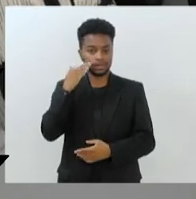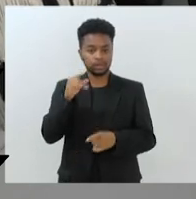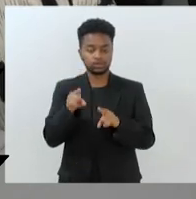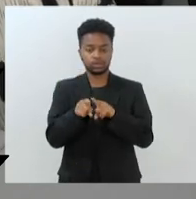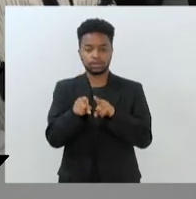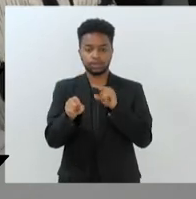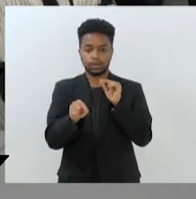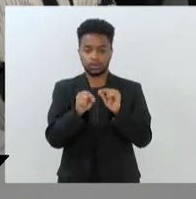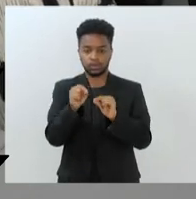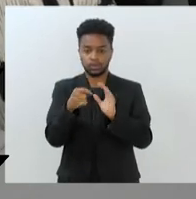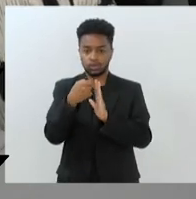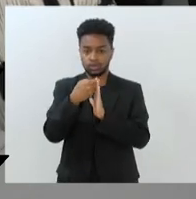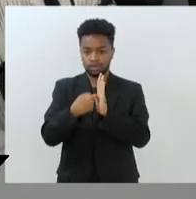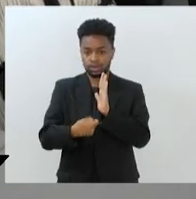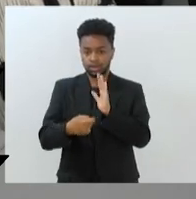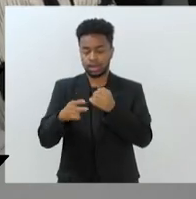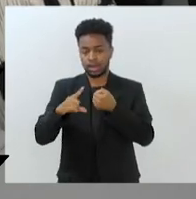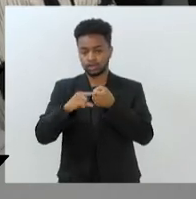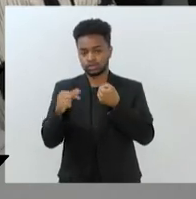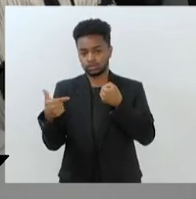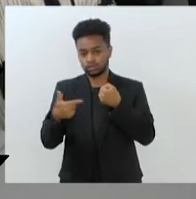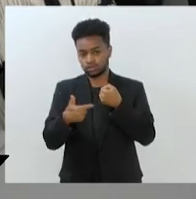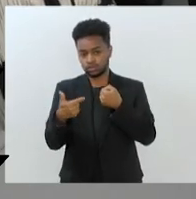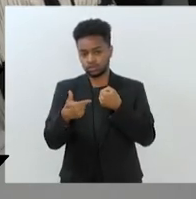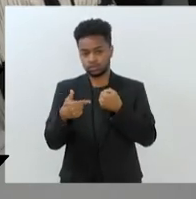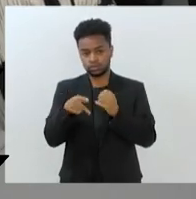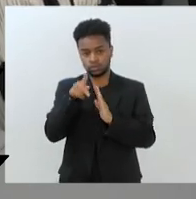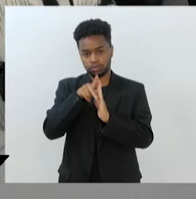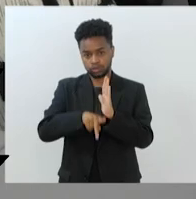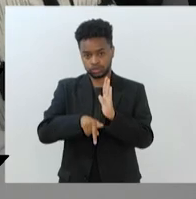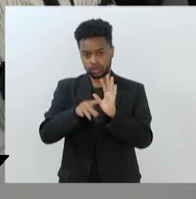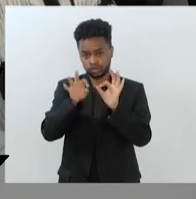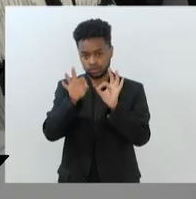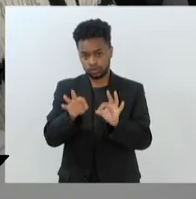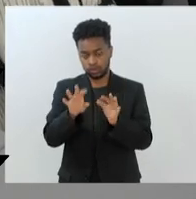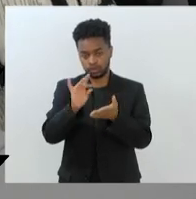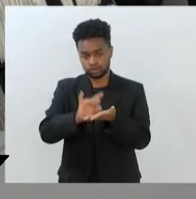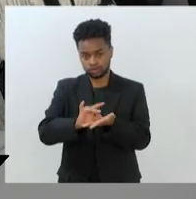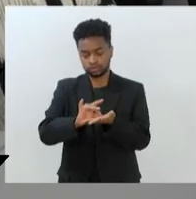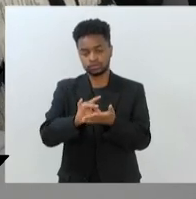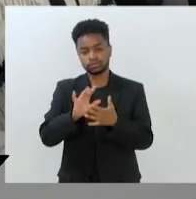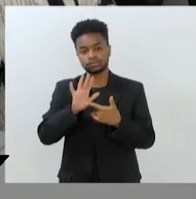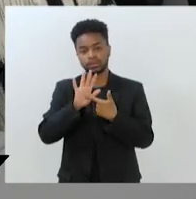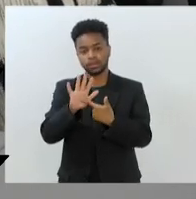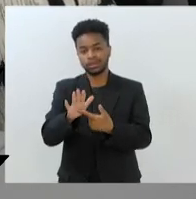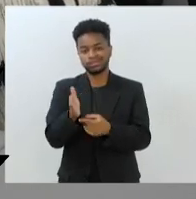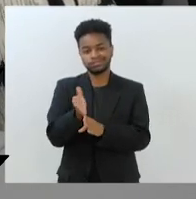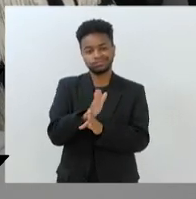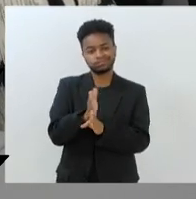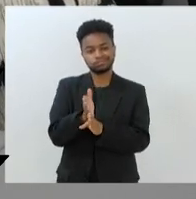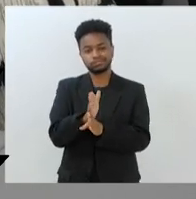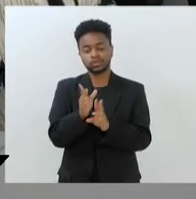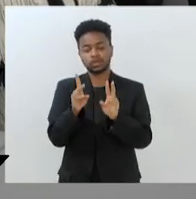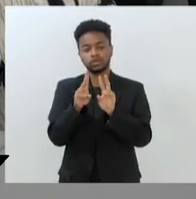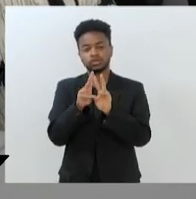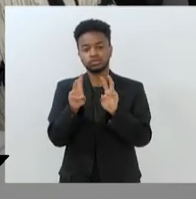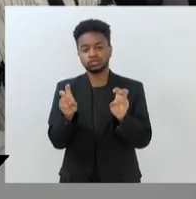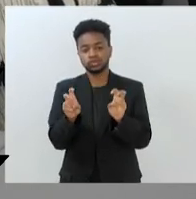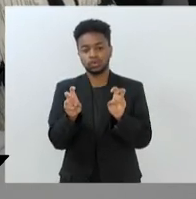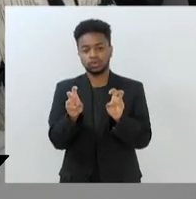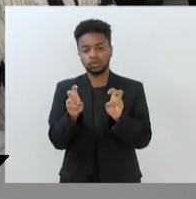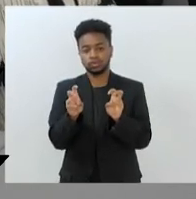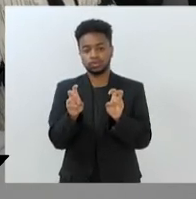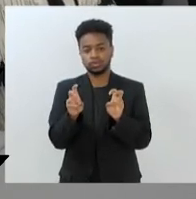o texto do artigo 2º do projeto original traz uma ambiguidade sobre